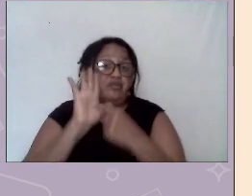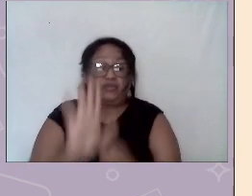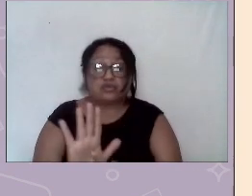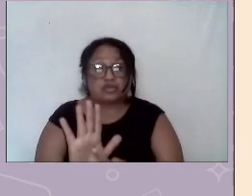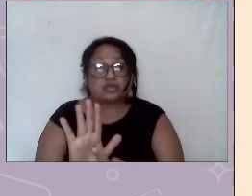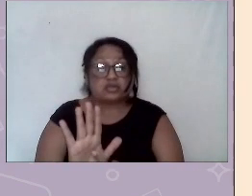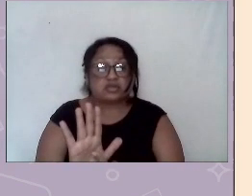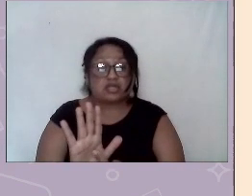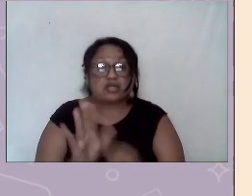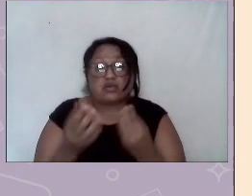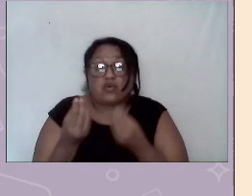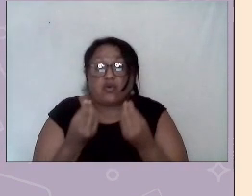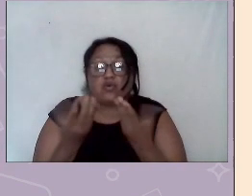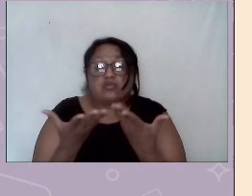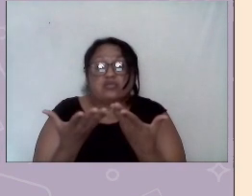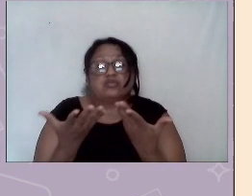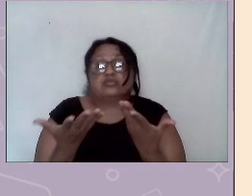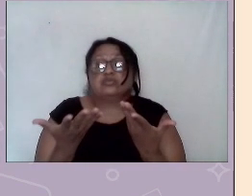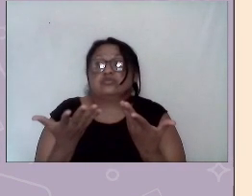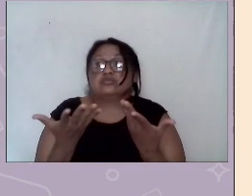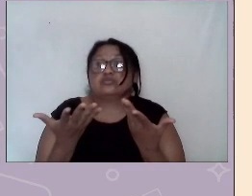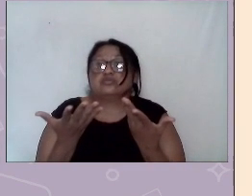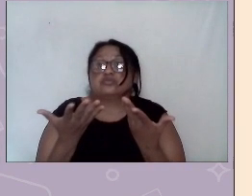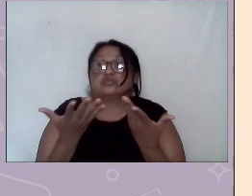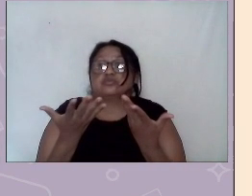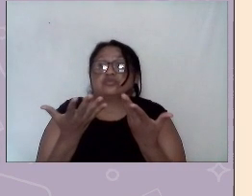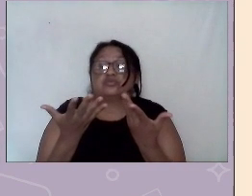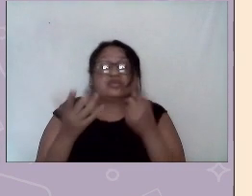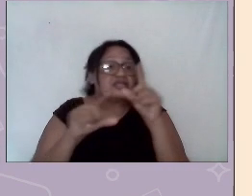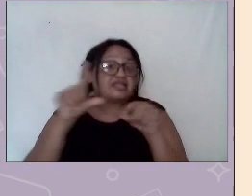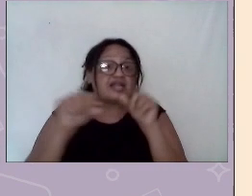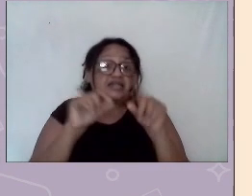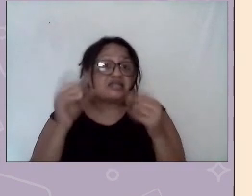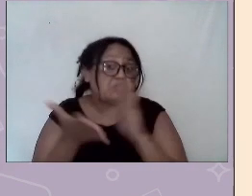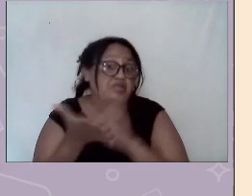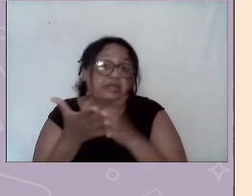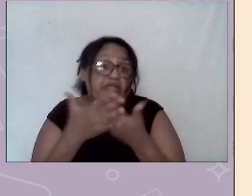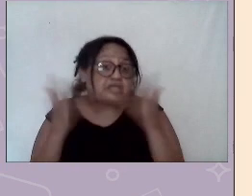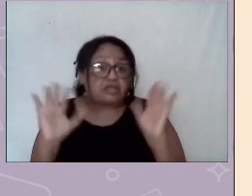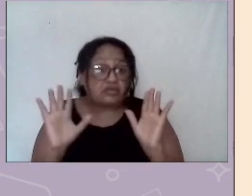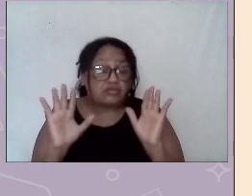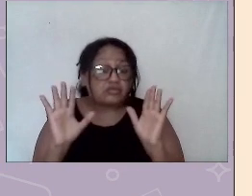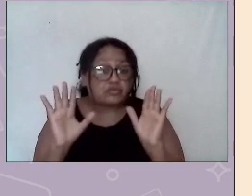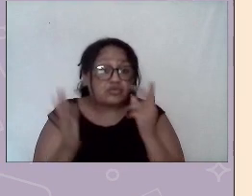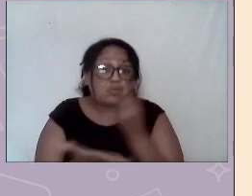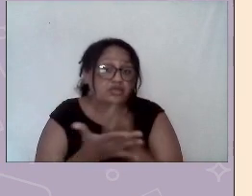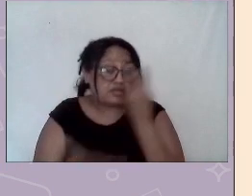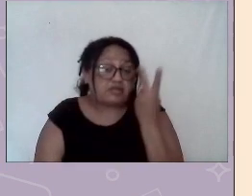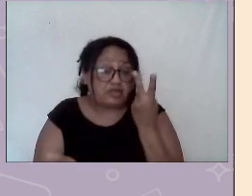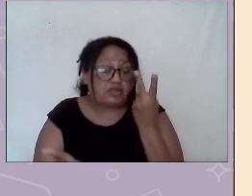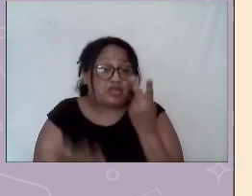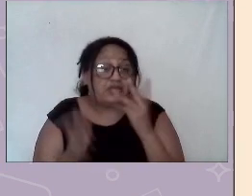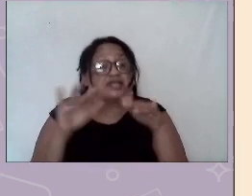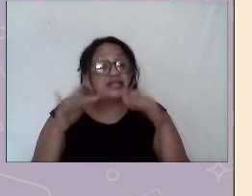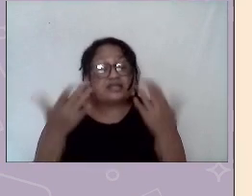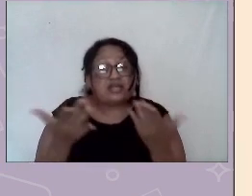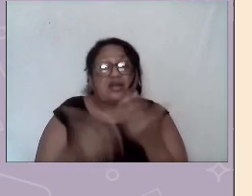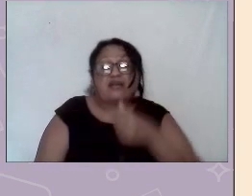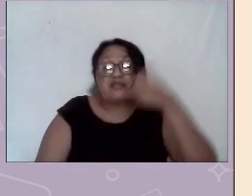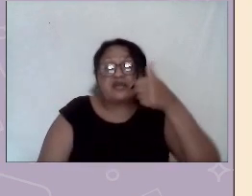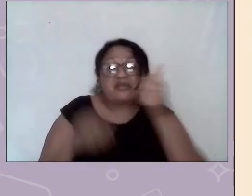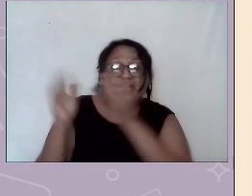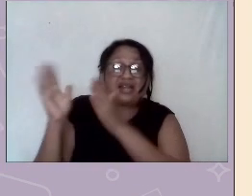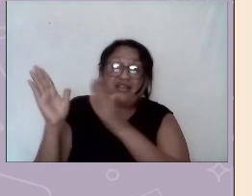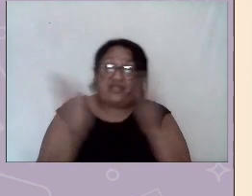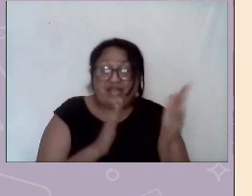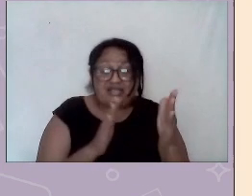um instrumento de instalação e interpretação desses fatos né a partir daí dessa primeira fase a já elimina a